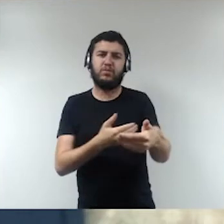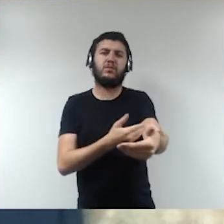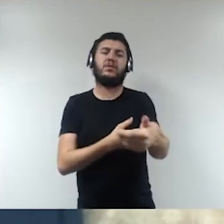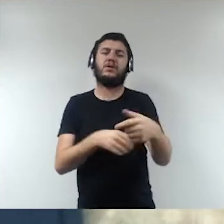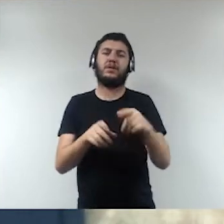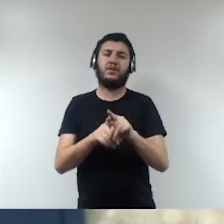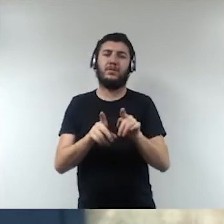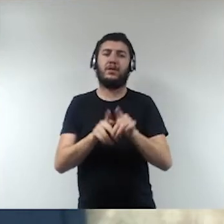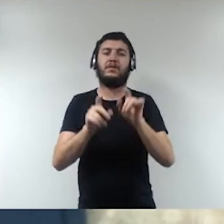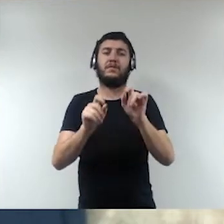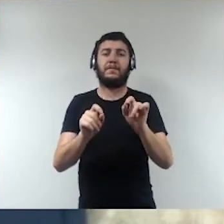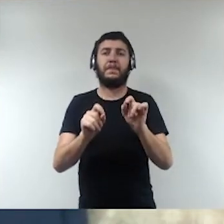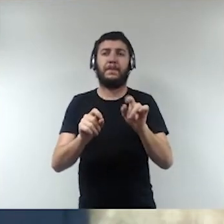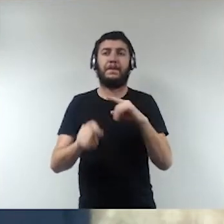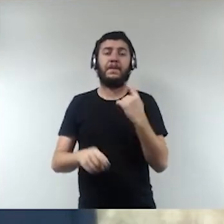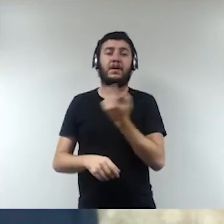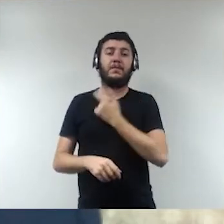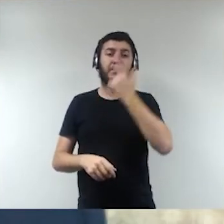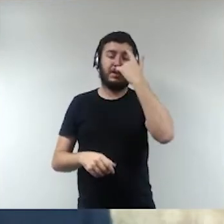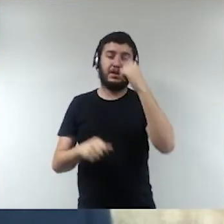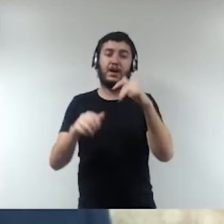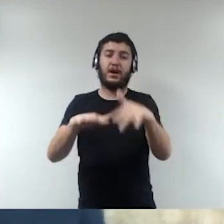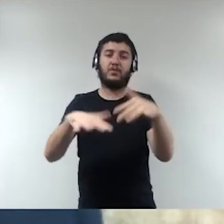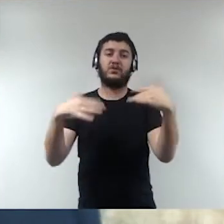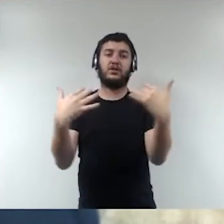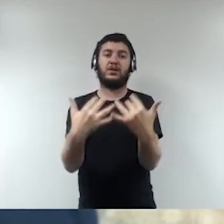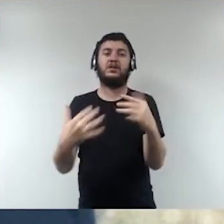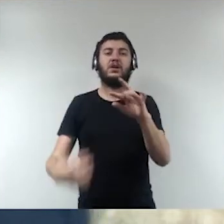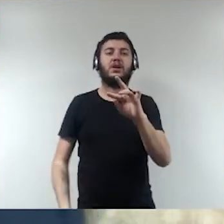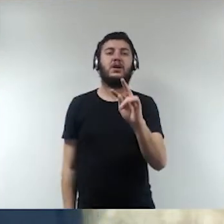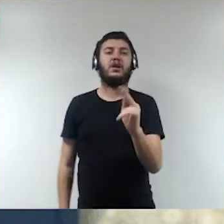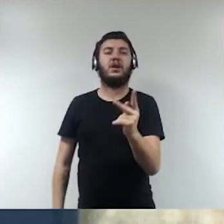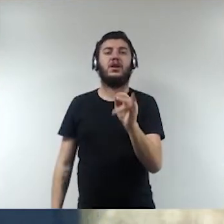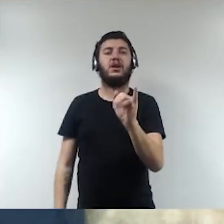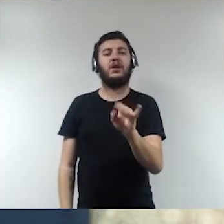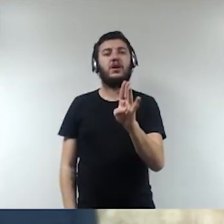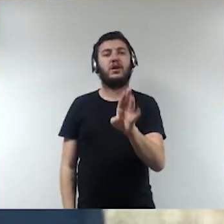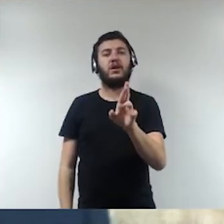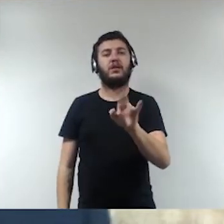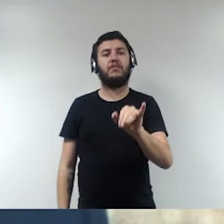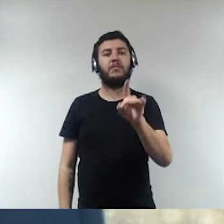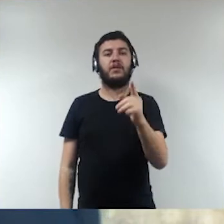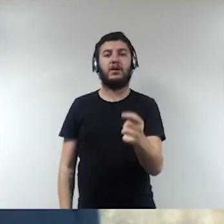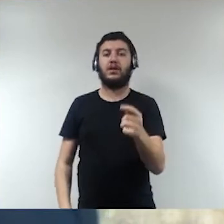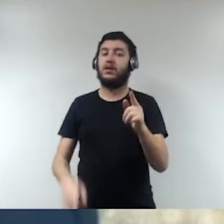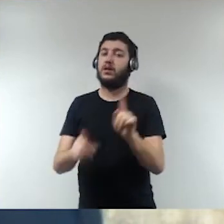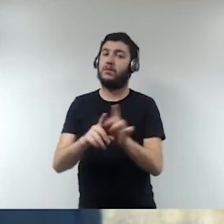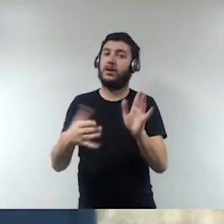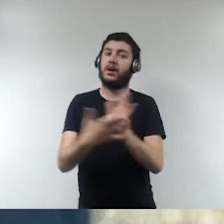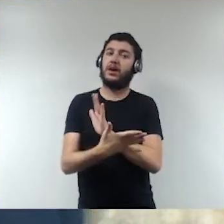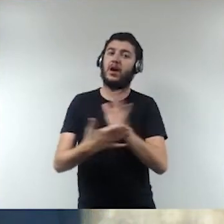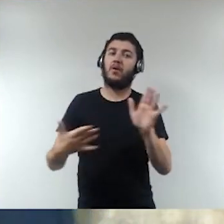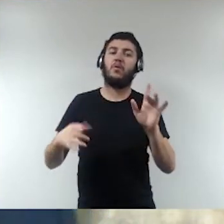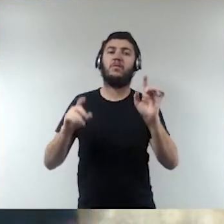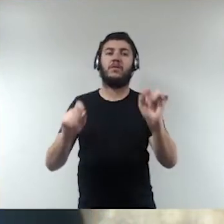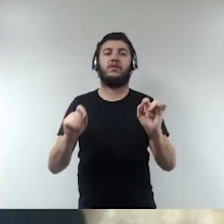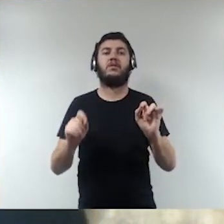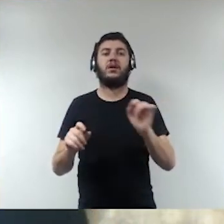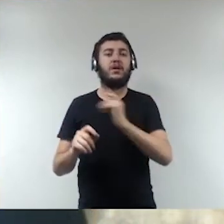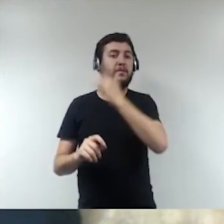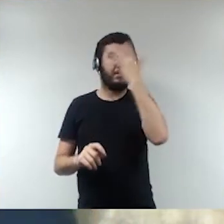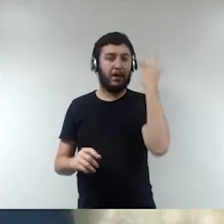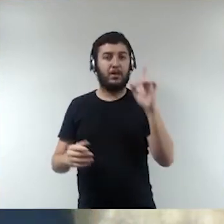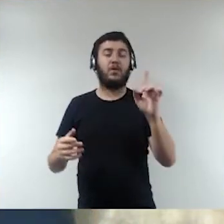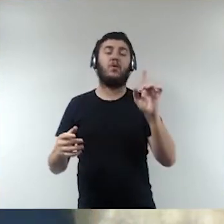se deve pensar são as audiências híbridas. As audiências onde vamos ter algumas partes dos